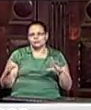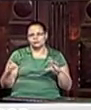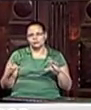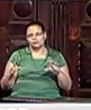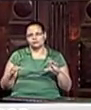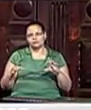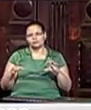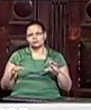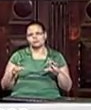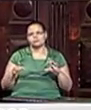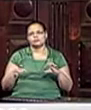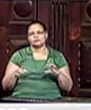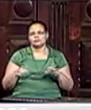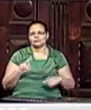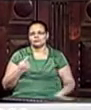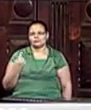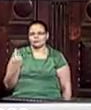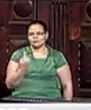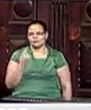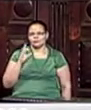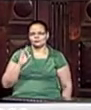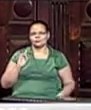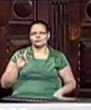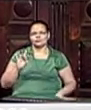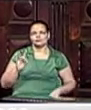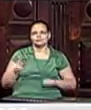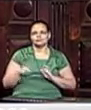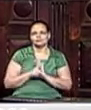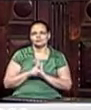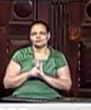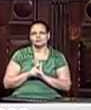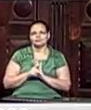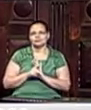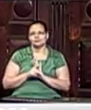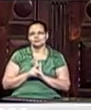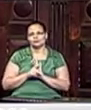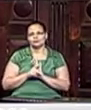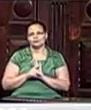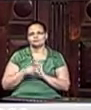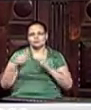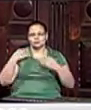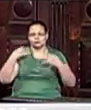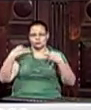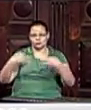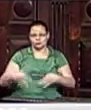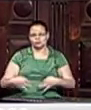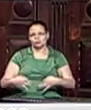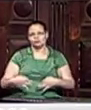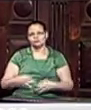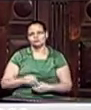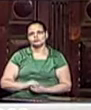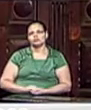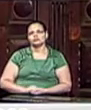democrática e independente, e, obviamente, justa.